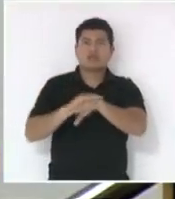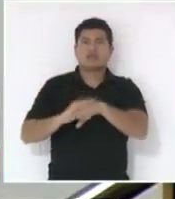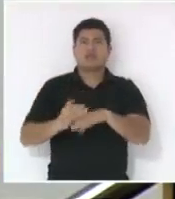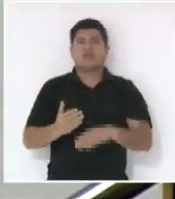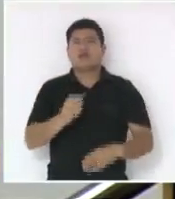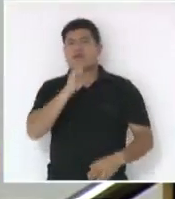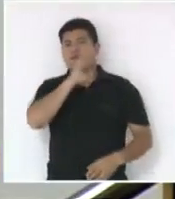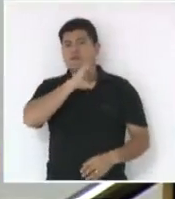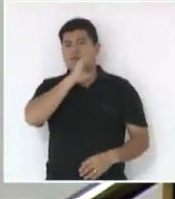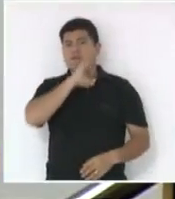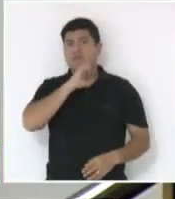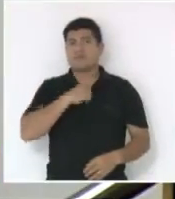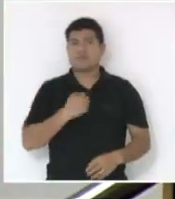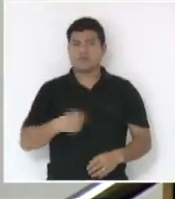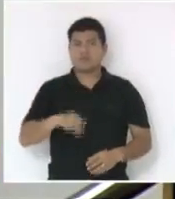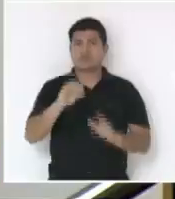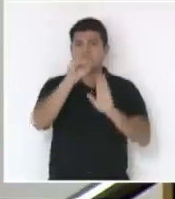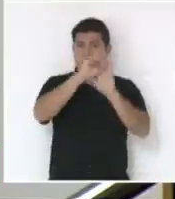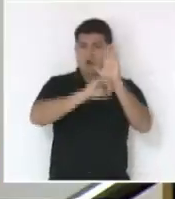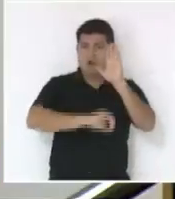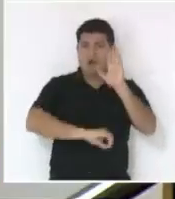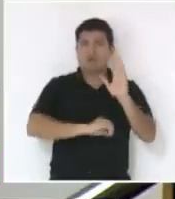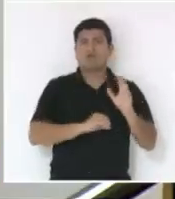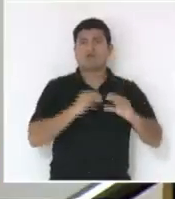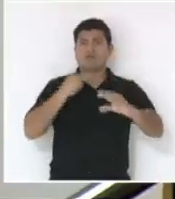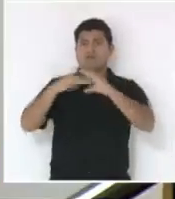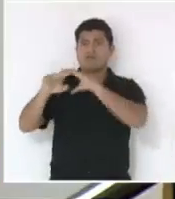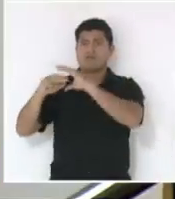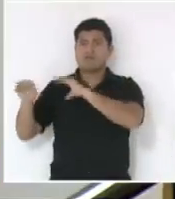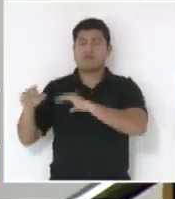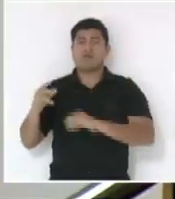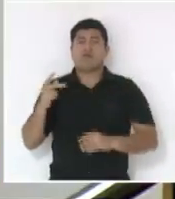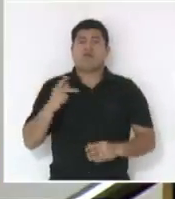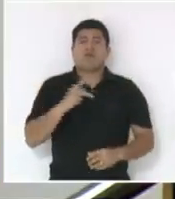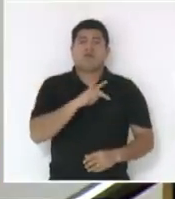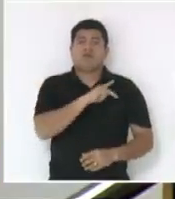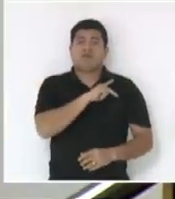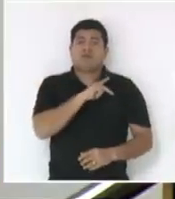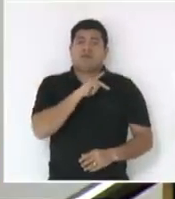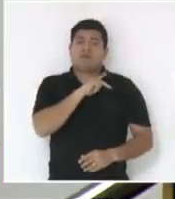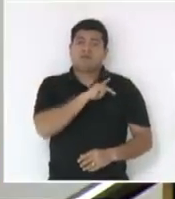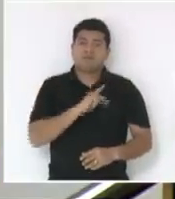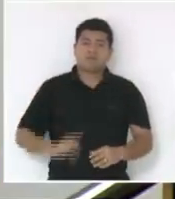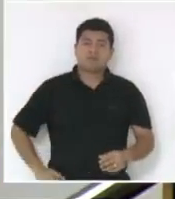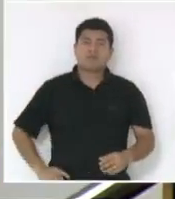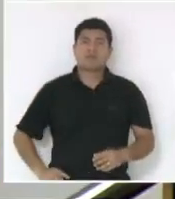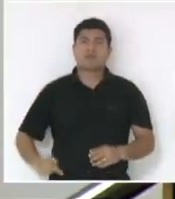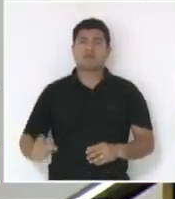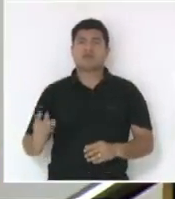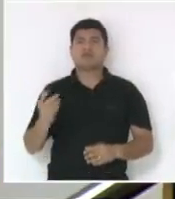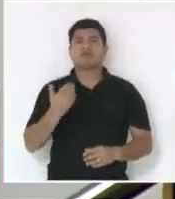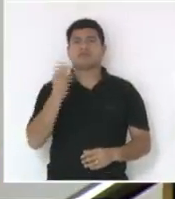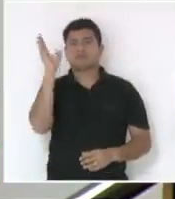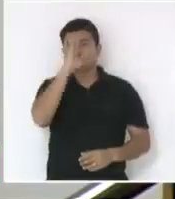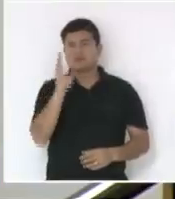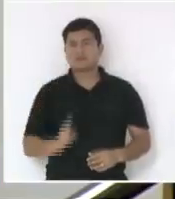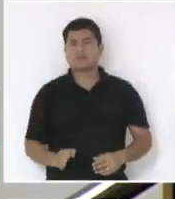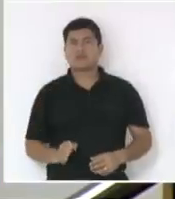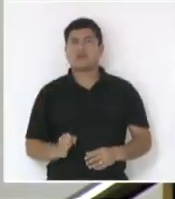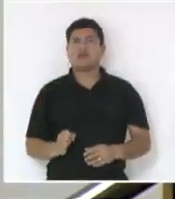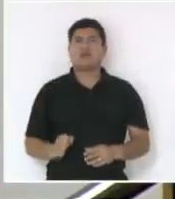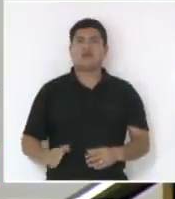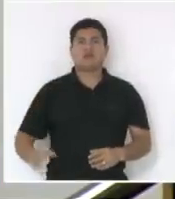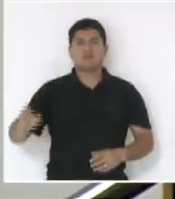para o governador, para o Presidente da República, para o Exército, para os